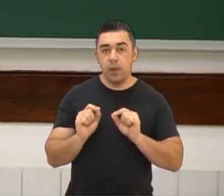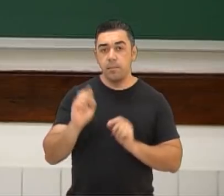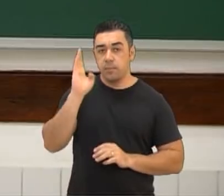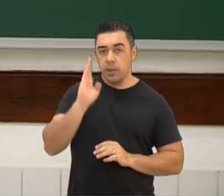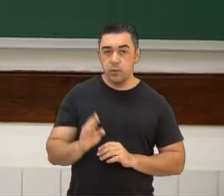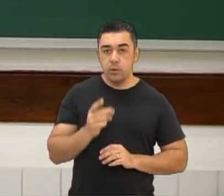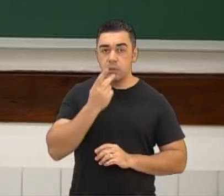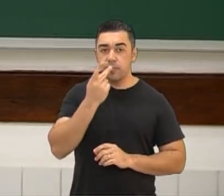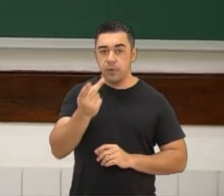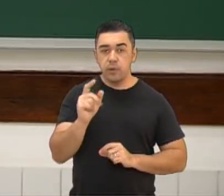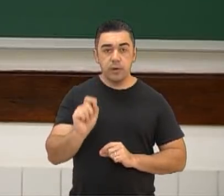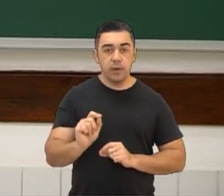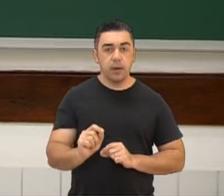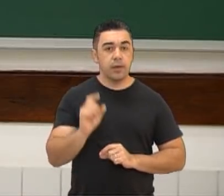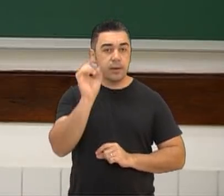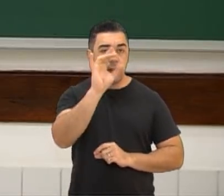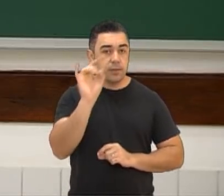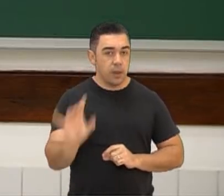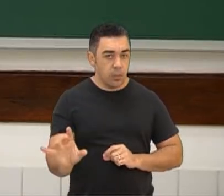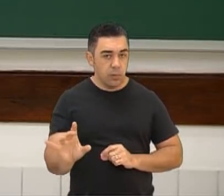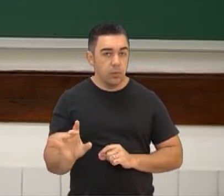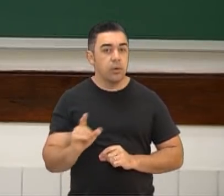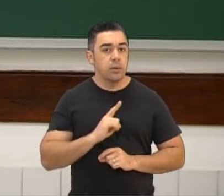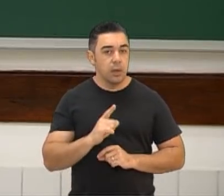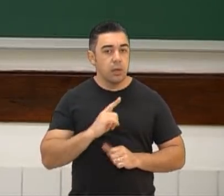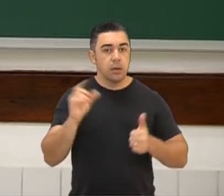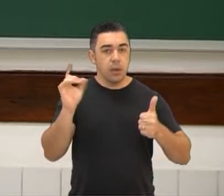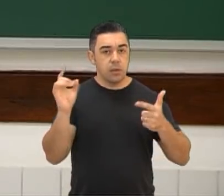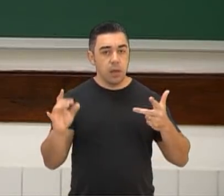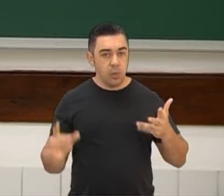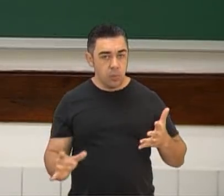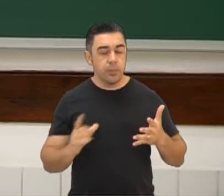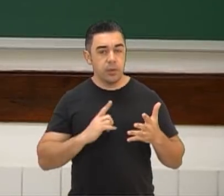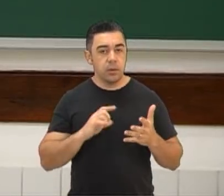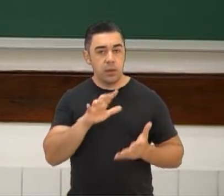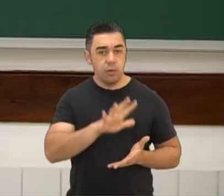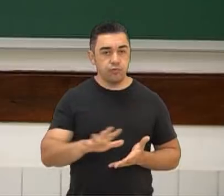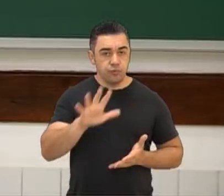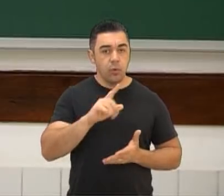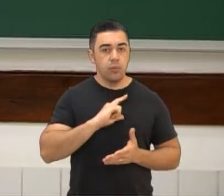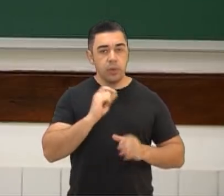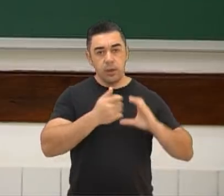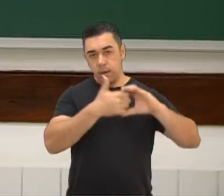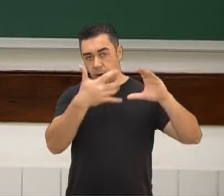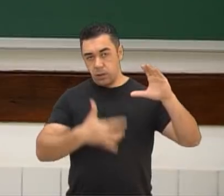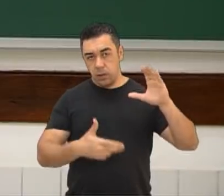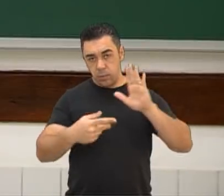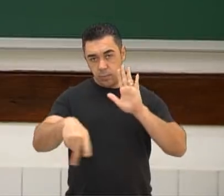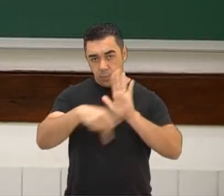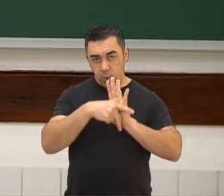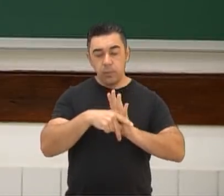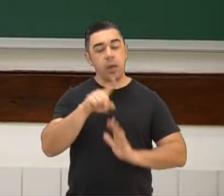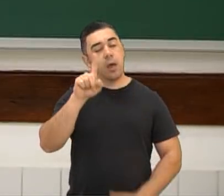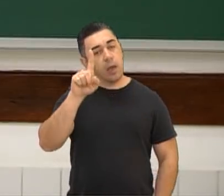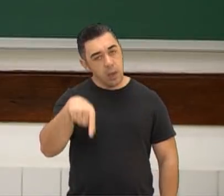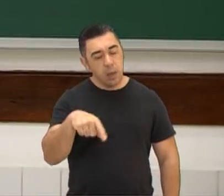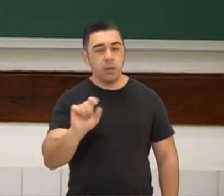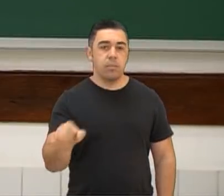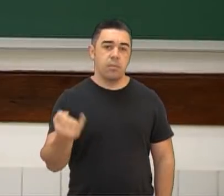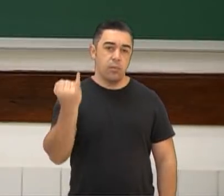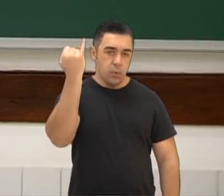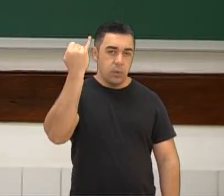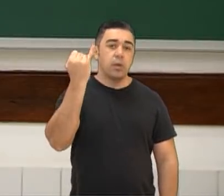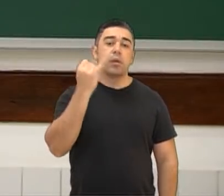uma dessas partes que nós já estudamos, de cada uma dessas regiões com as suas características. Daí a importância da